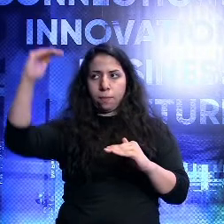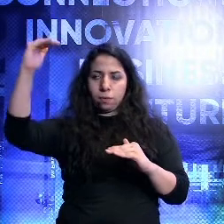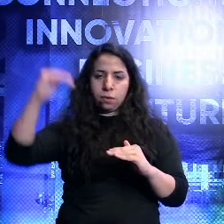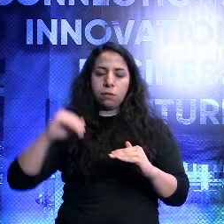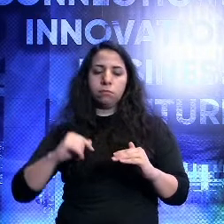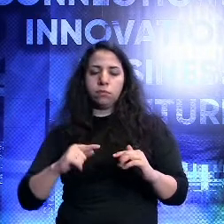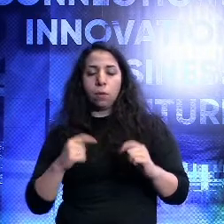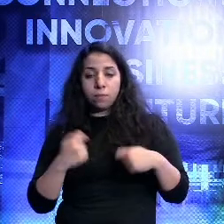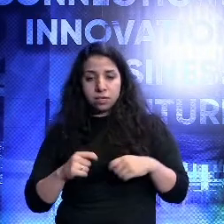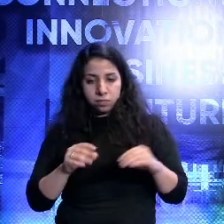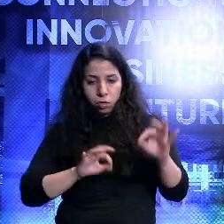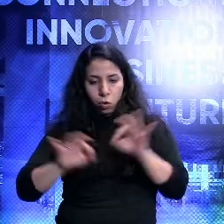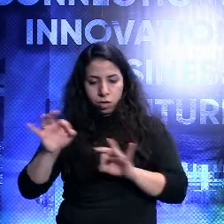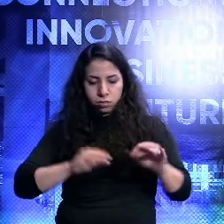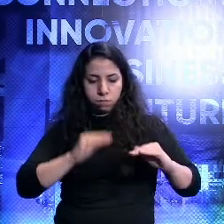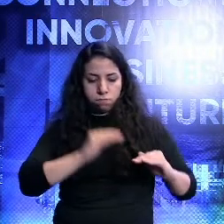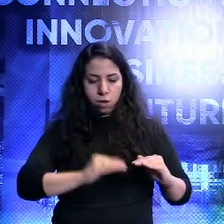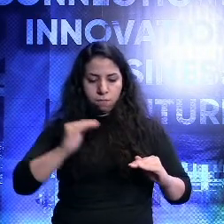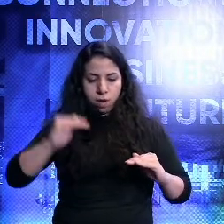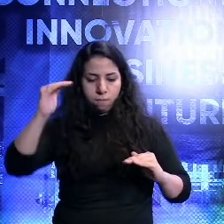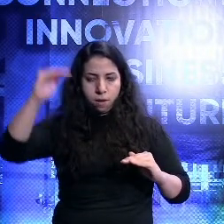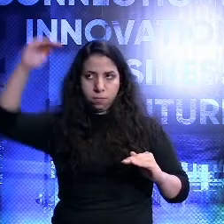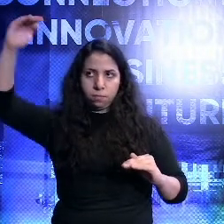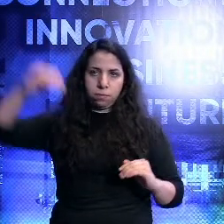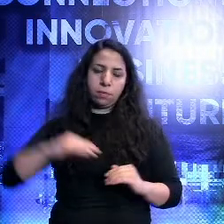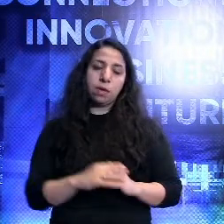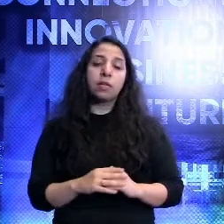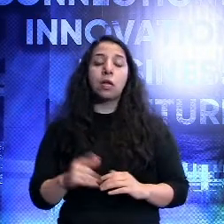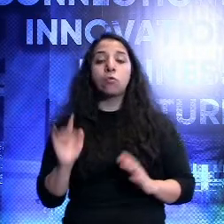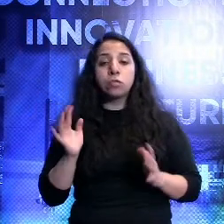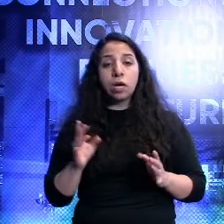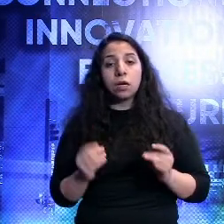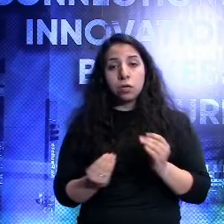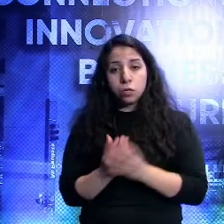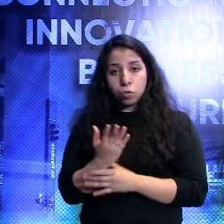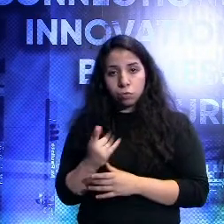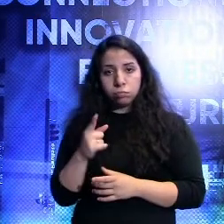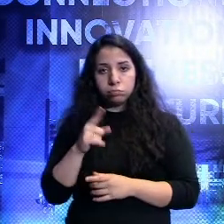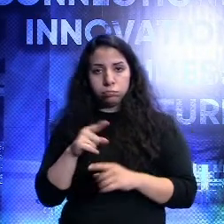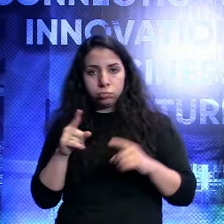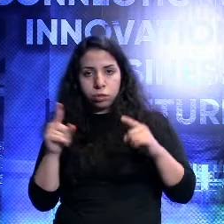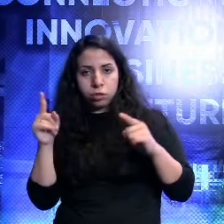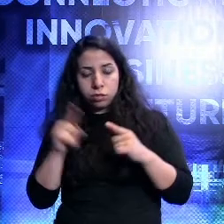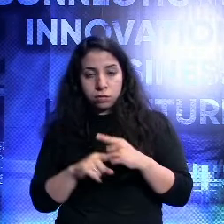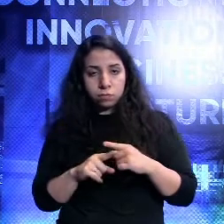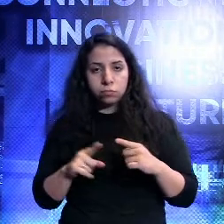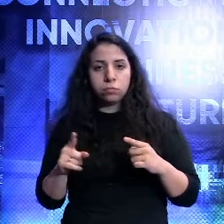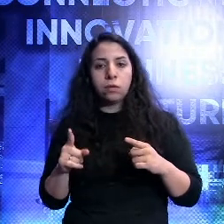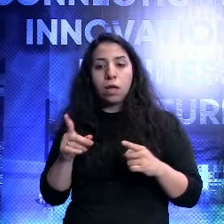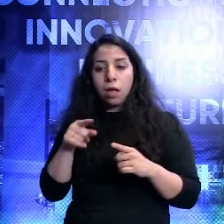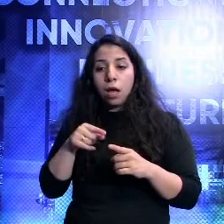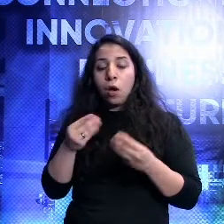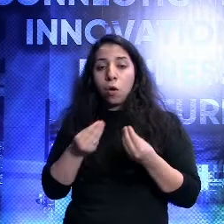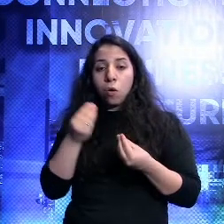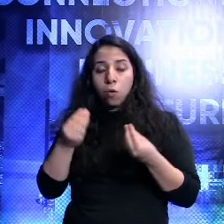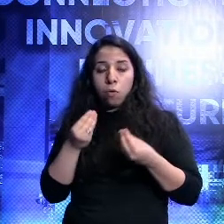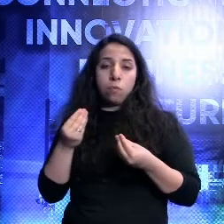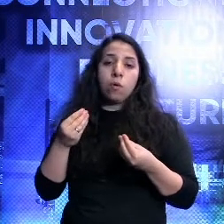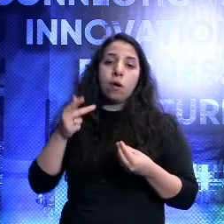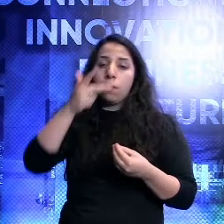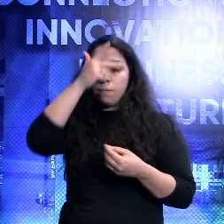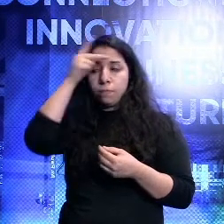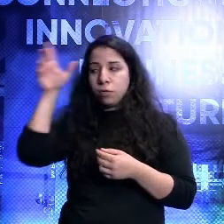hierarquizados, certo? Então, a gente tem atributos demográficos ou descritivos, que vão dizer se essa persona é